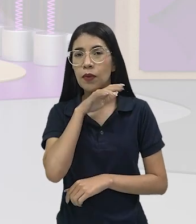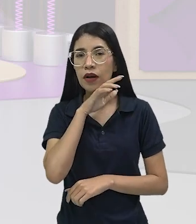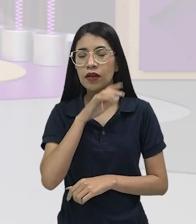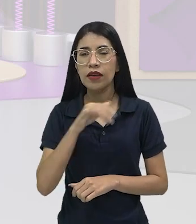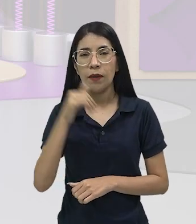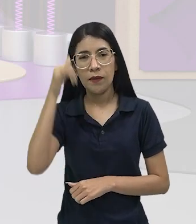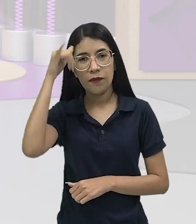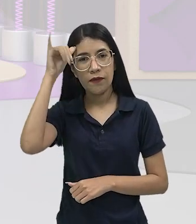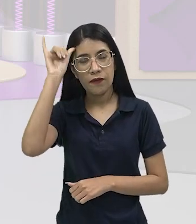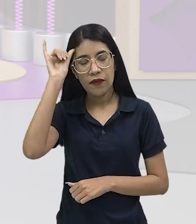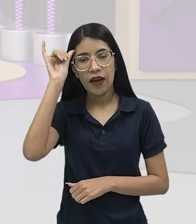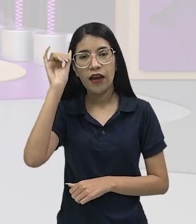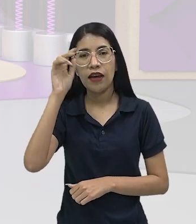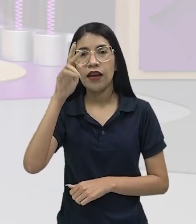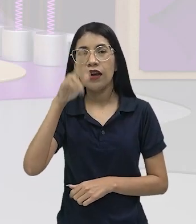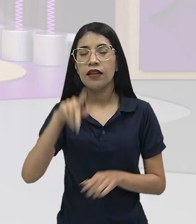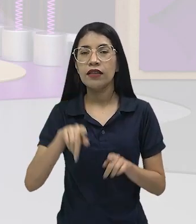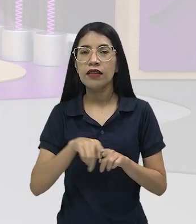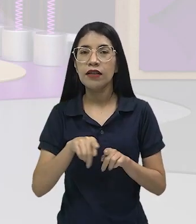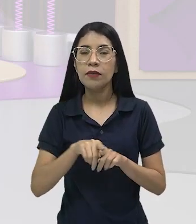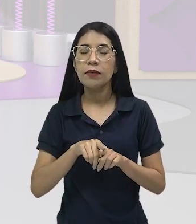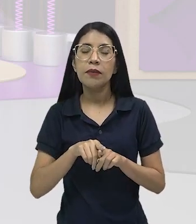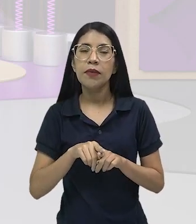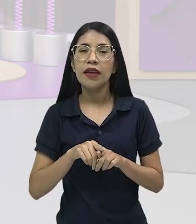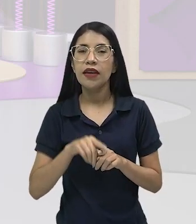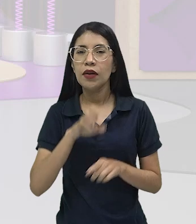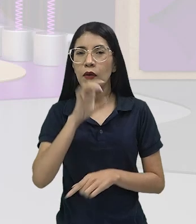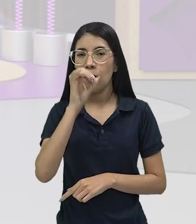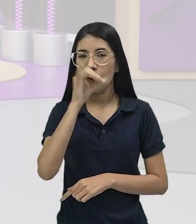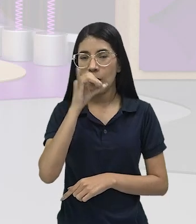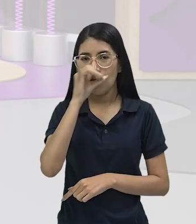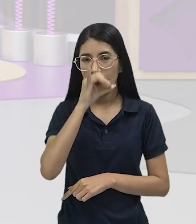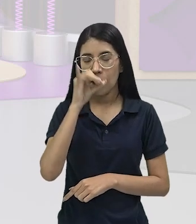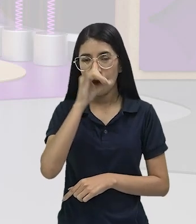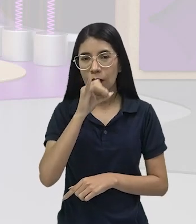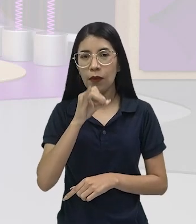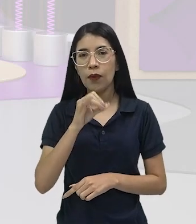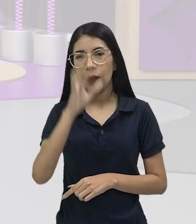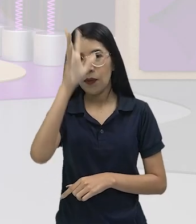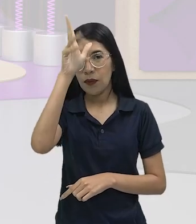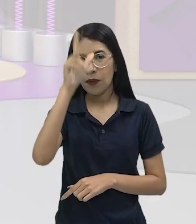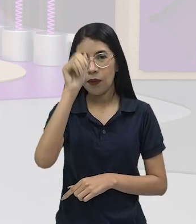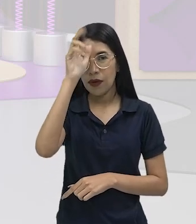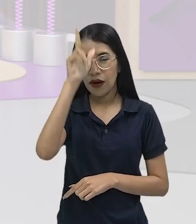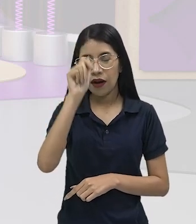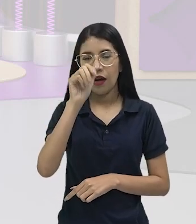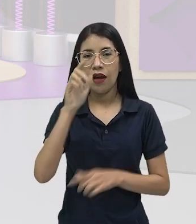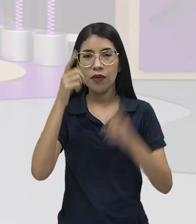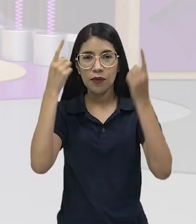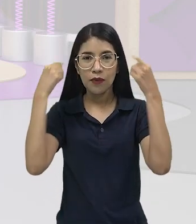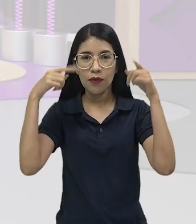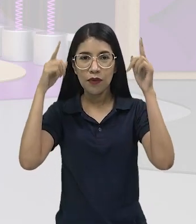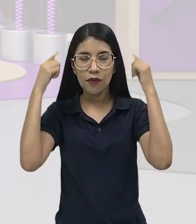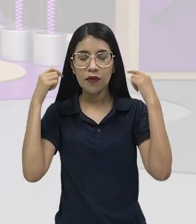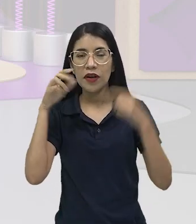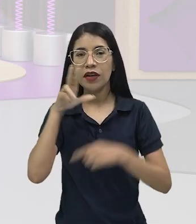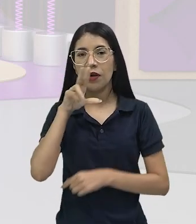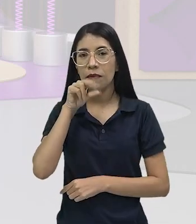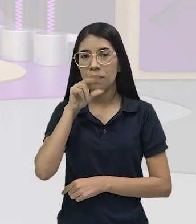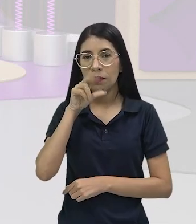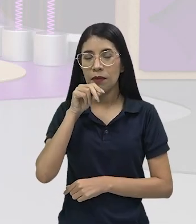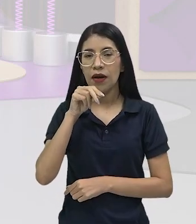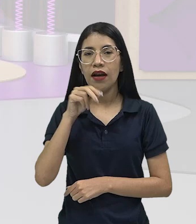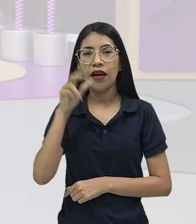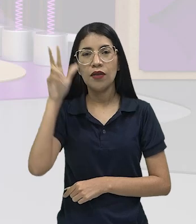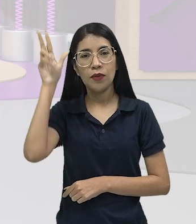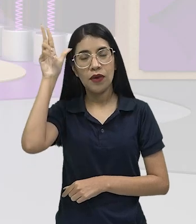está vendo peru, você está vendo porco, você está vendo galo, você está vendo ovelha, pato, cavalo,